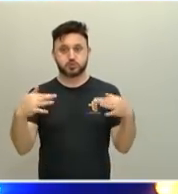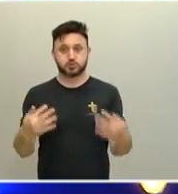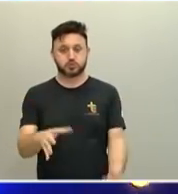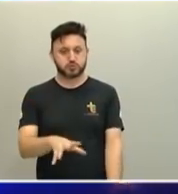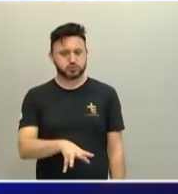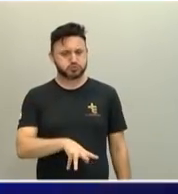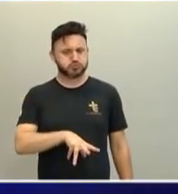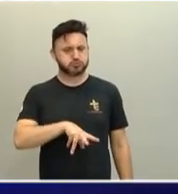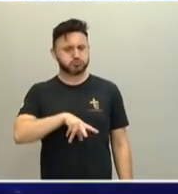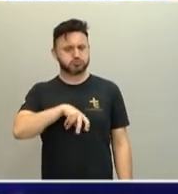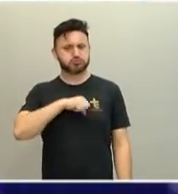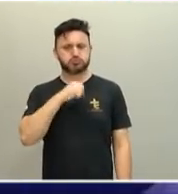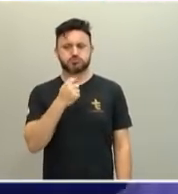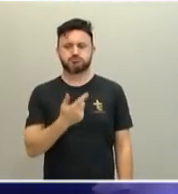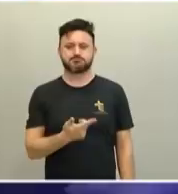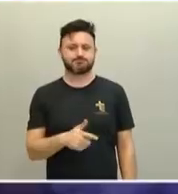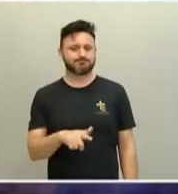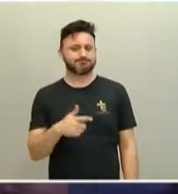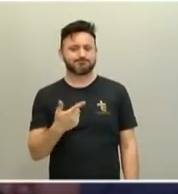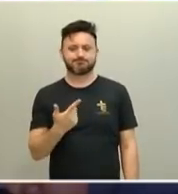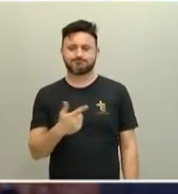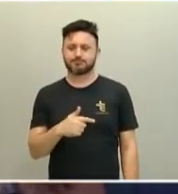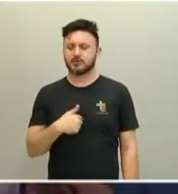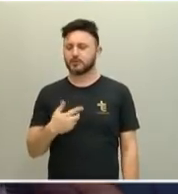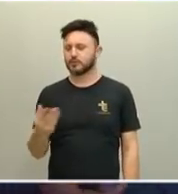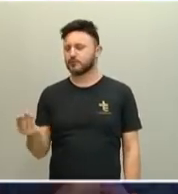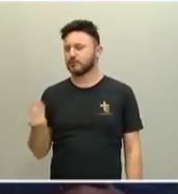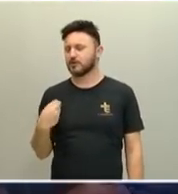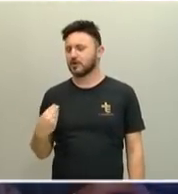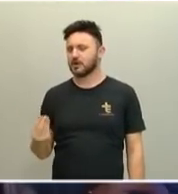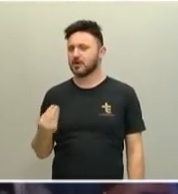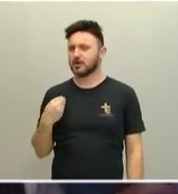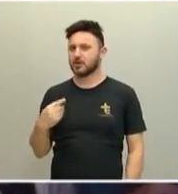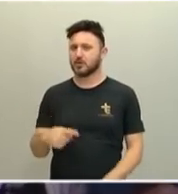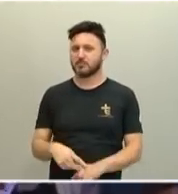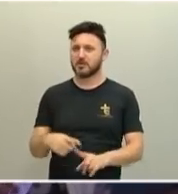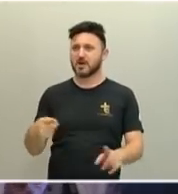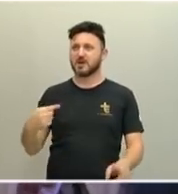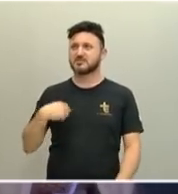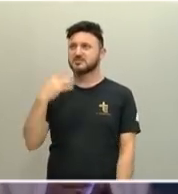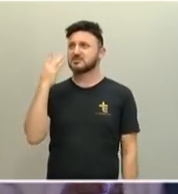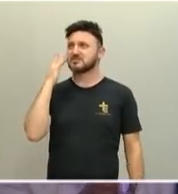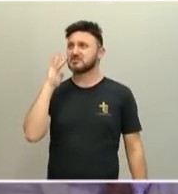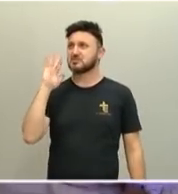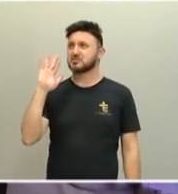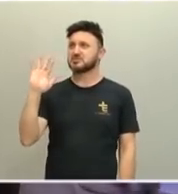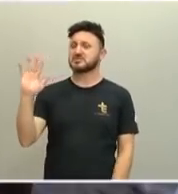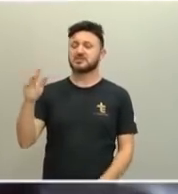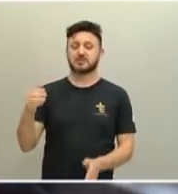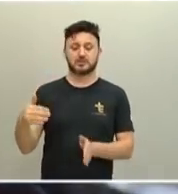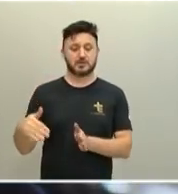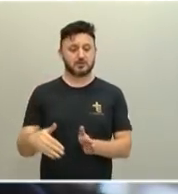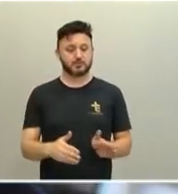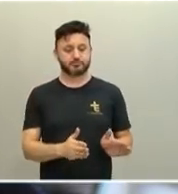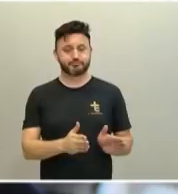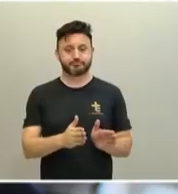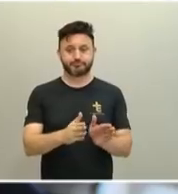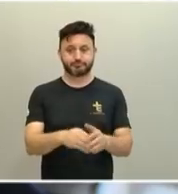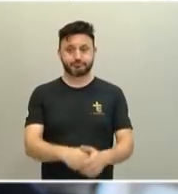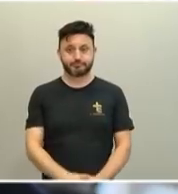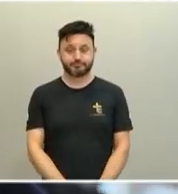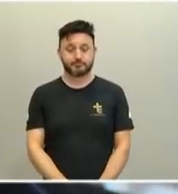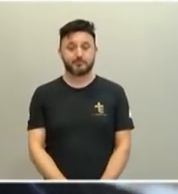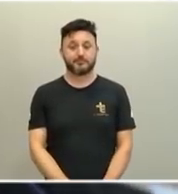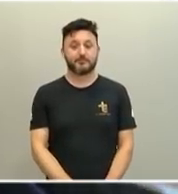desencorajado porque fraco estou, mas ainda anseio o céu. Escuta o que estamos